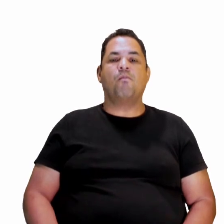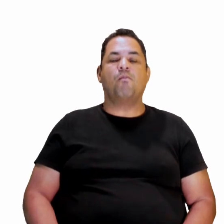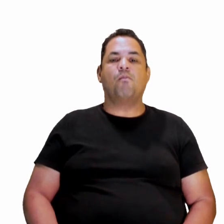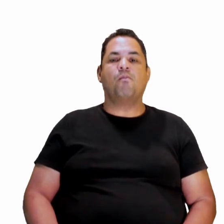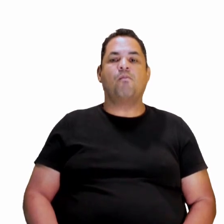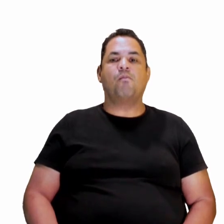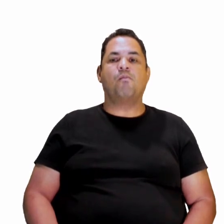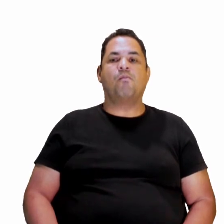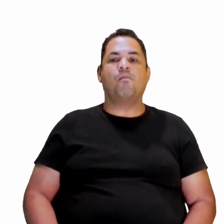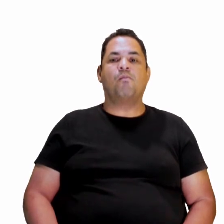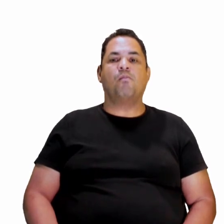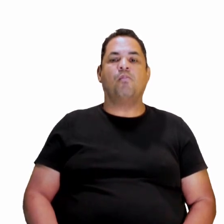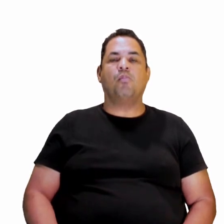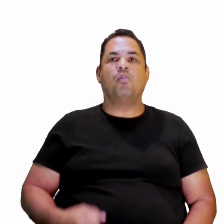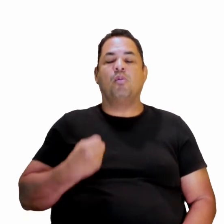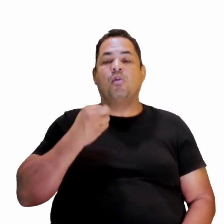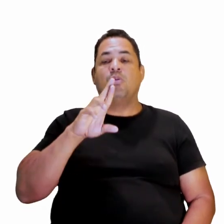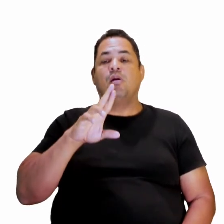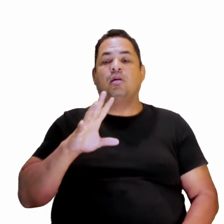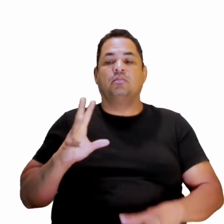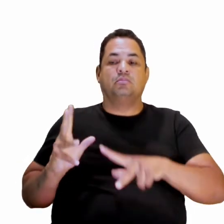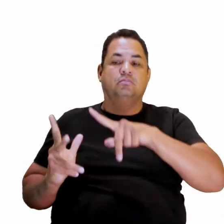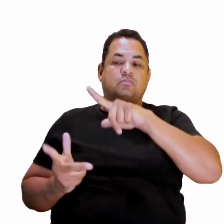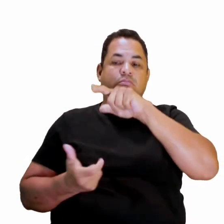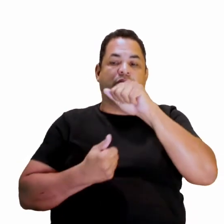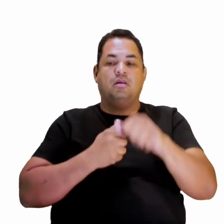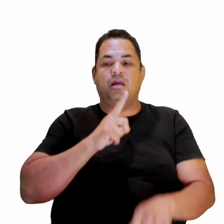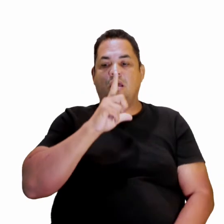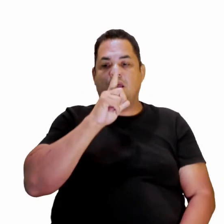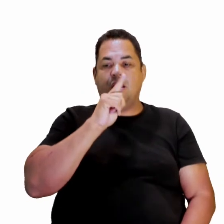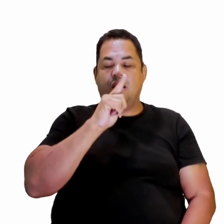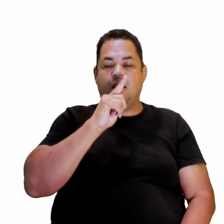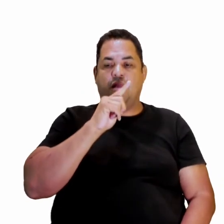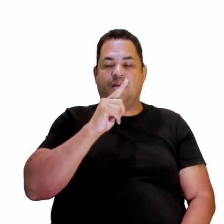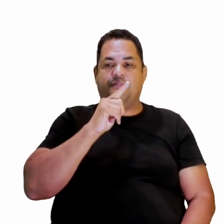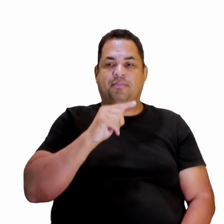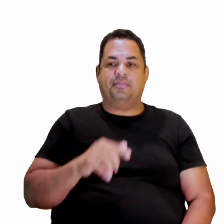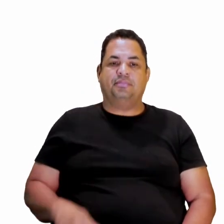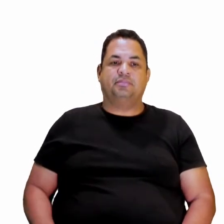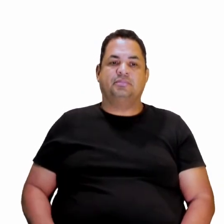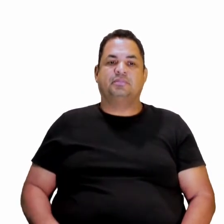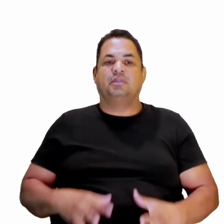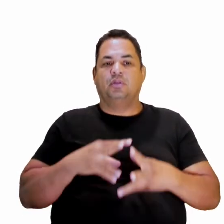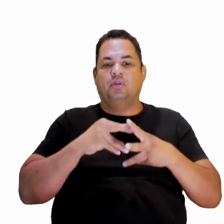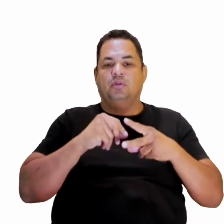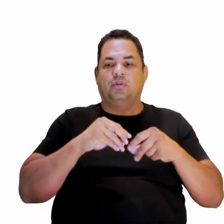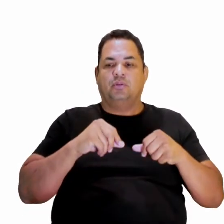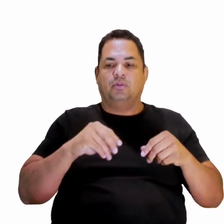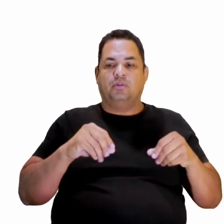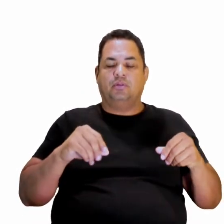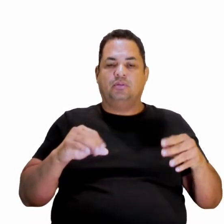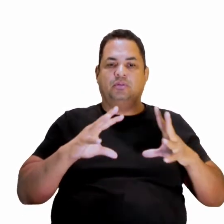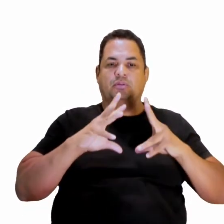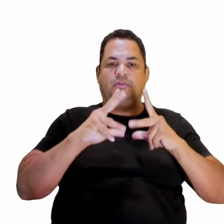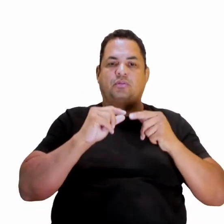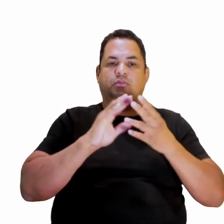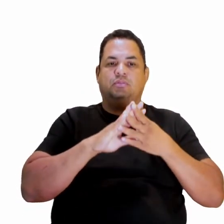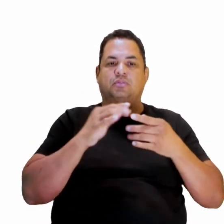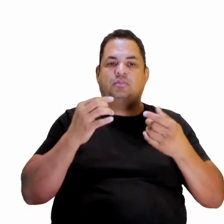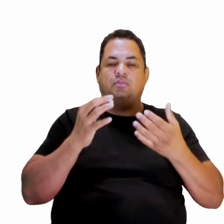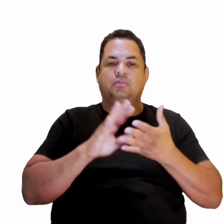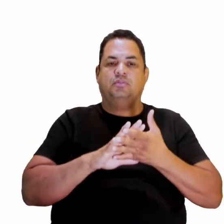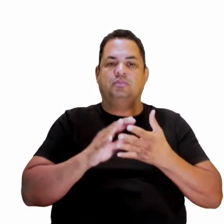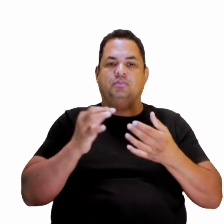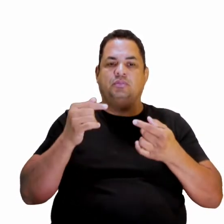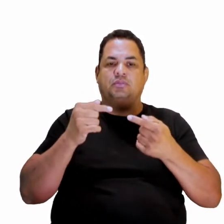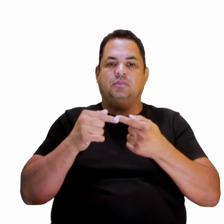the Earth's air, o ar da Terra, a água e a terra, né, land, todos estão ligados